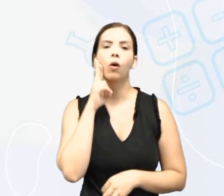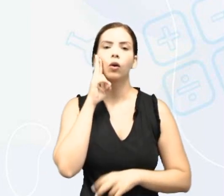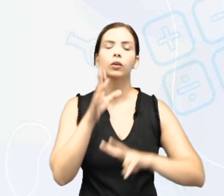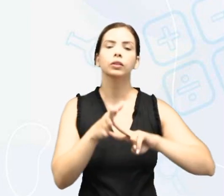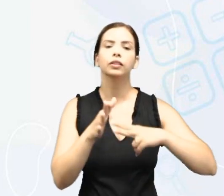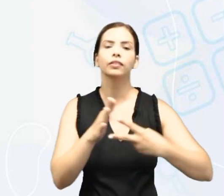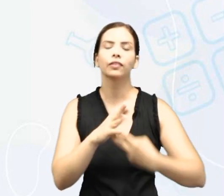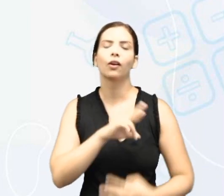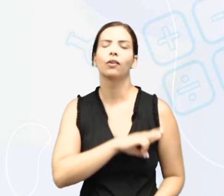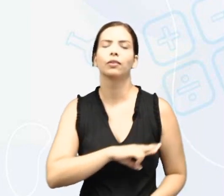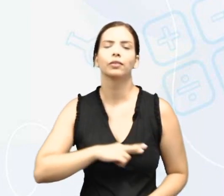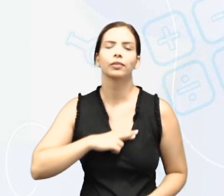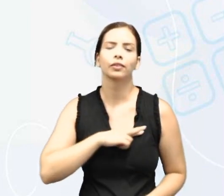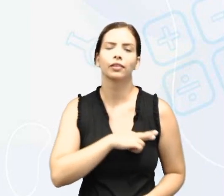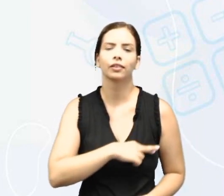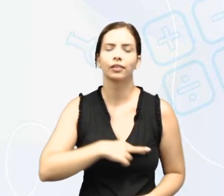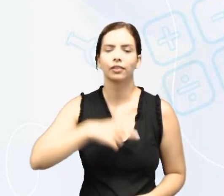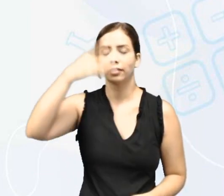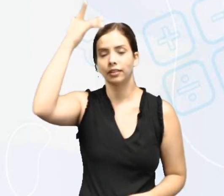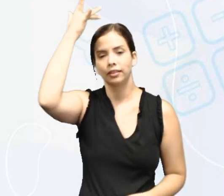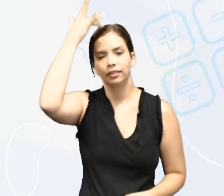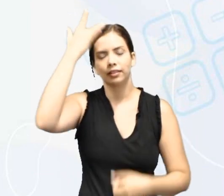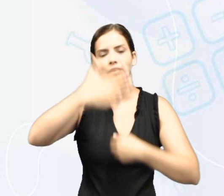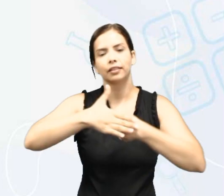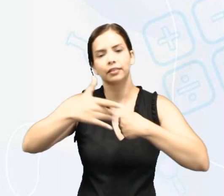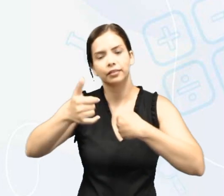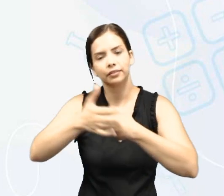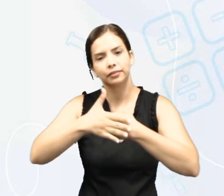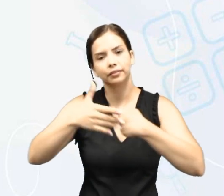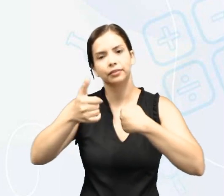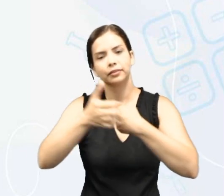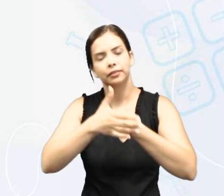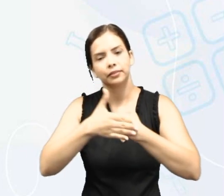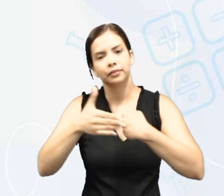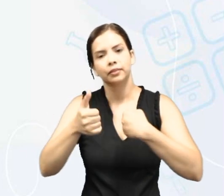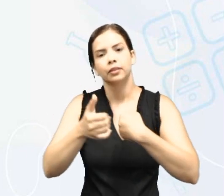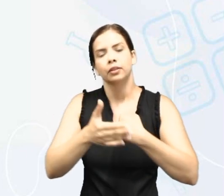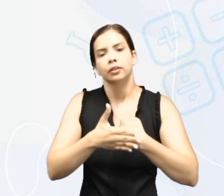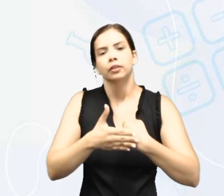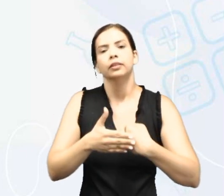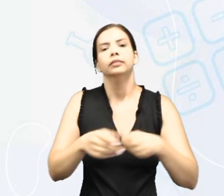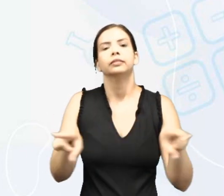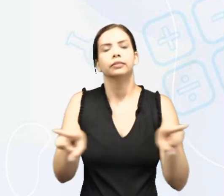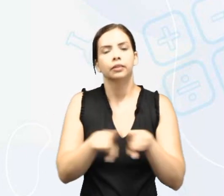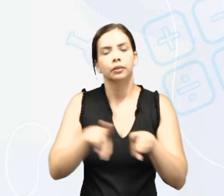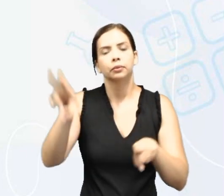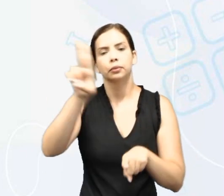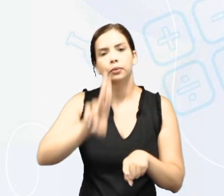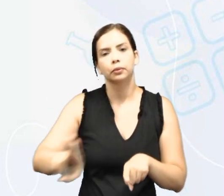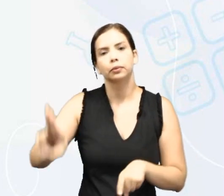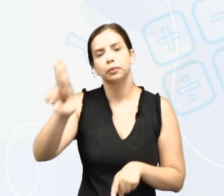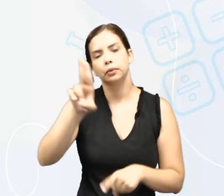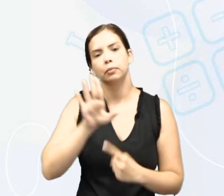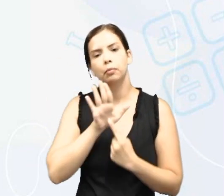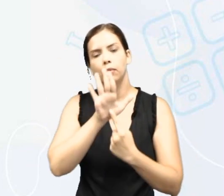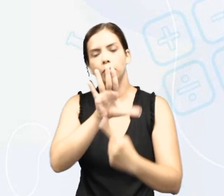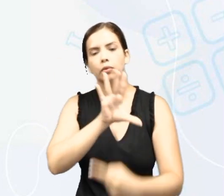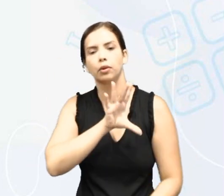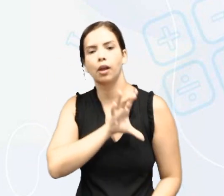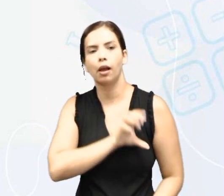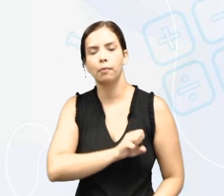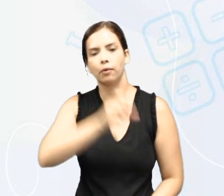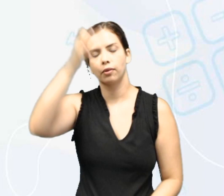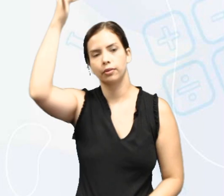ao romance, à ingenuidade, à delicadeza, né? Então é usado também para se referir ao amor e